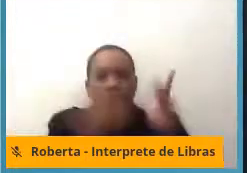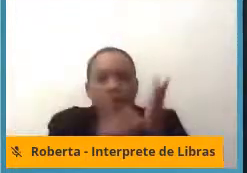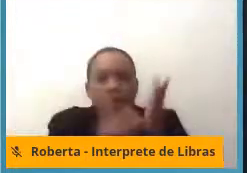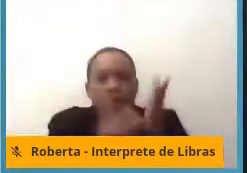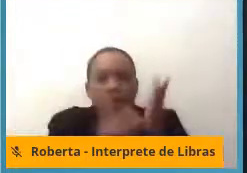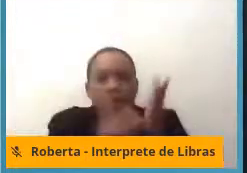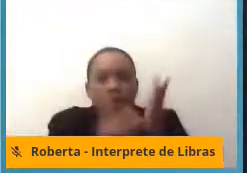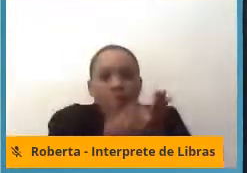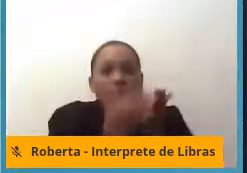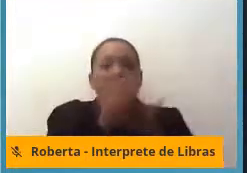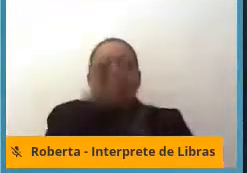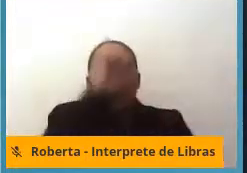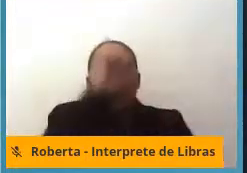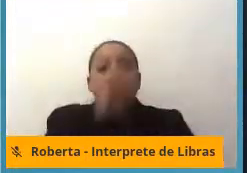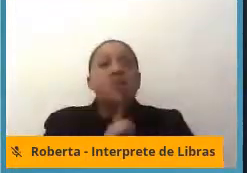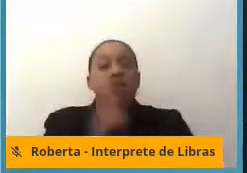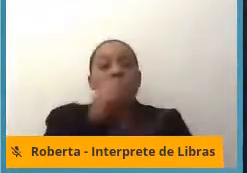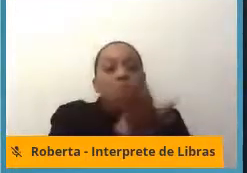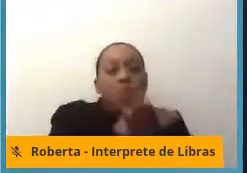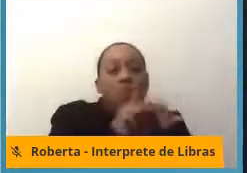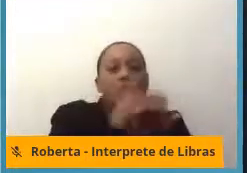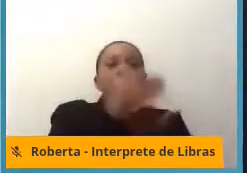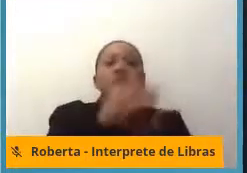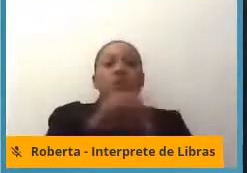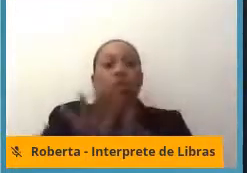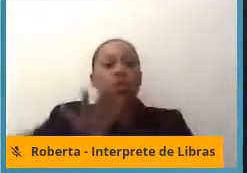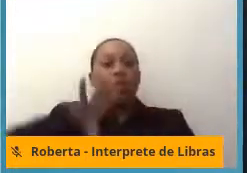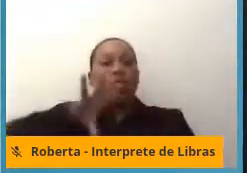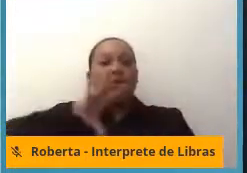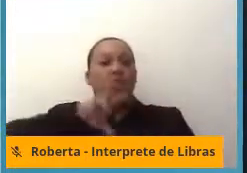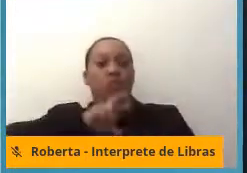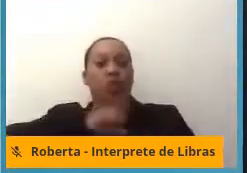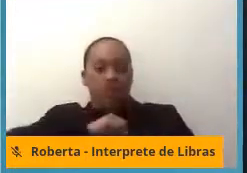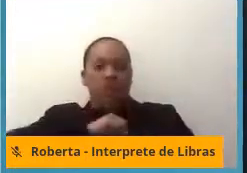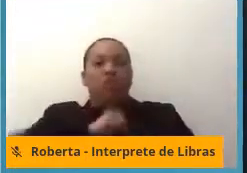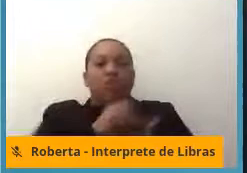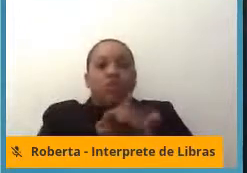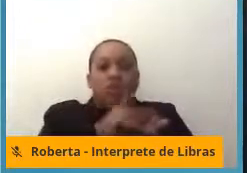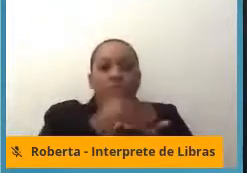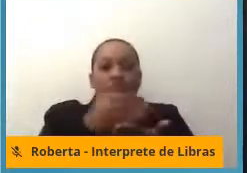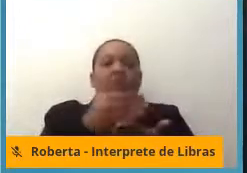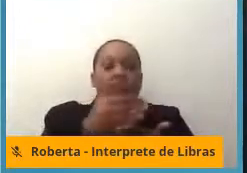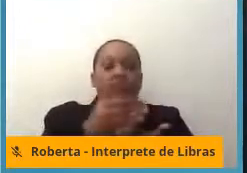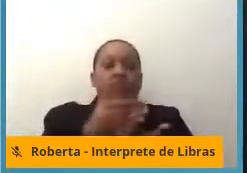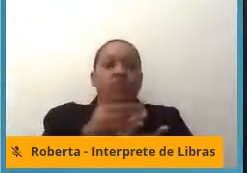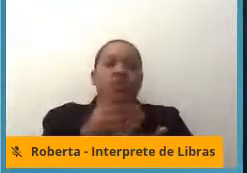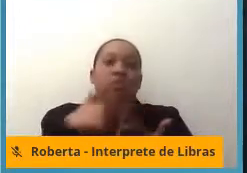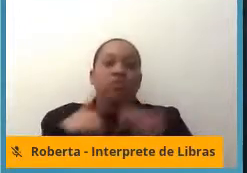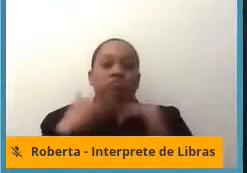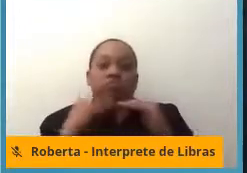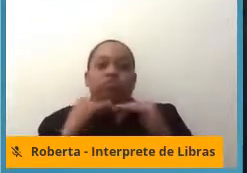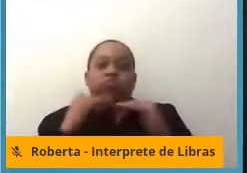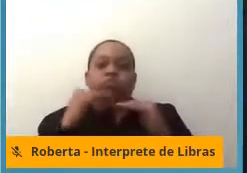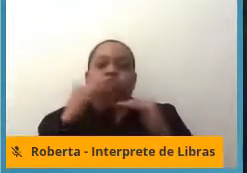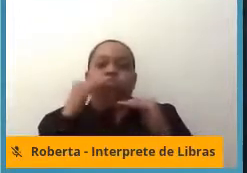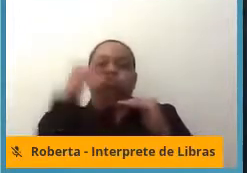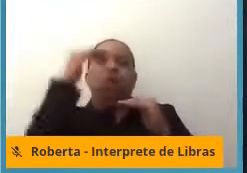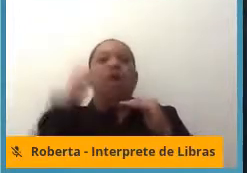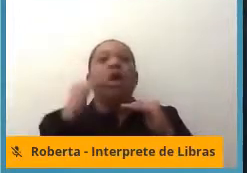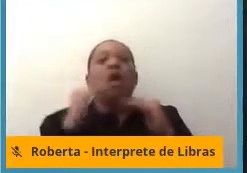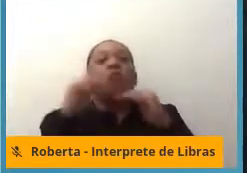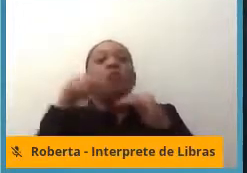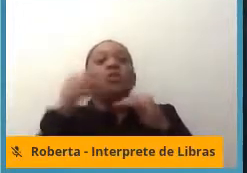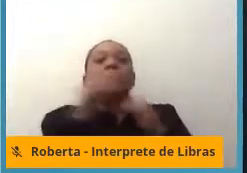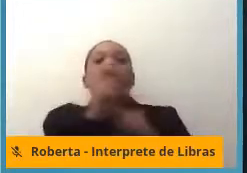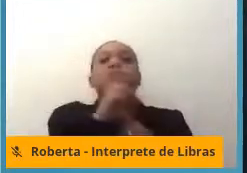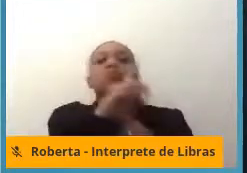dar positivo nesse início. E ele pode até não dar ainda. Tem casos que só aparece depois de 5 dias, certo? Tem gente que demora mais. Nessa